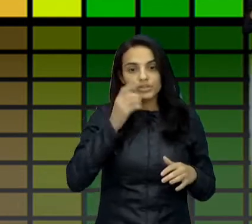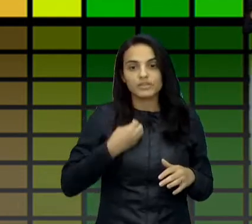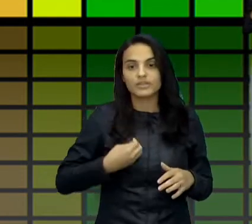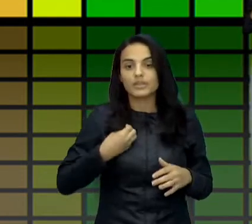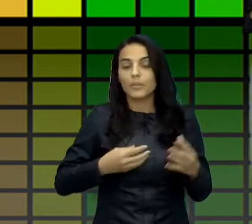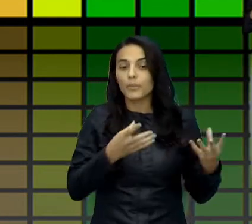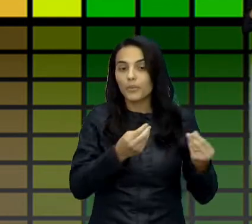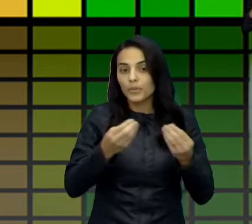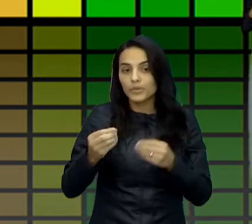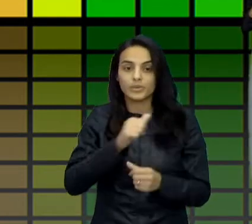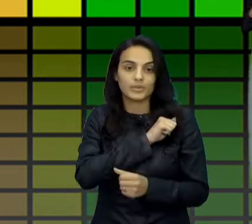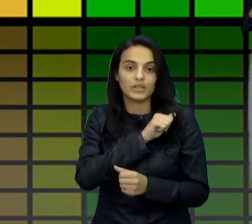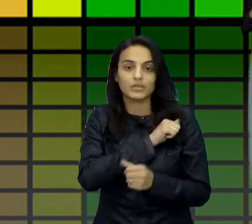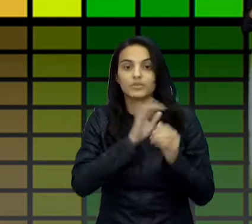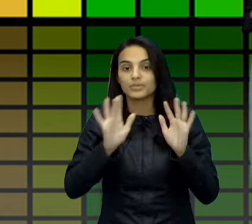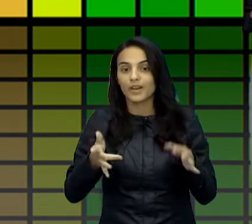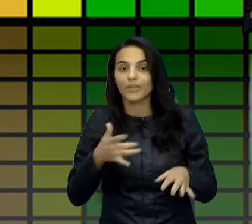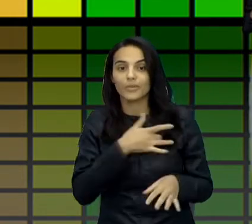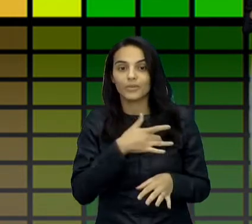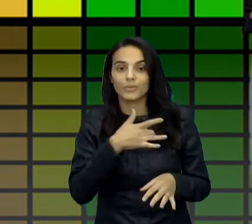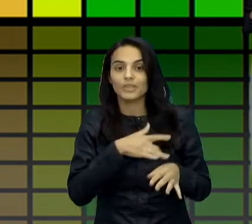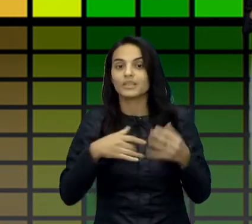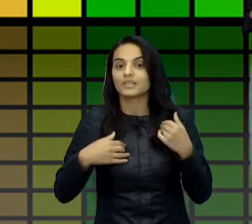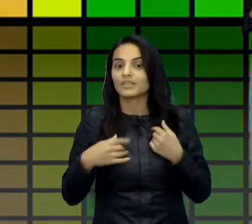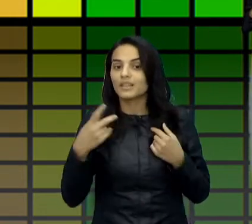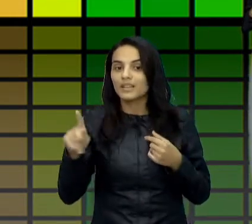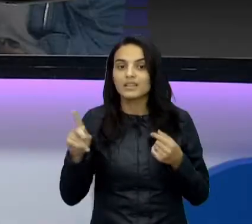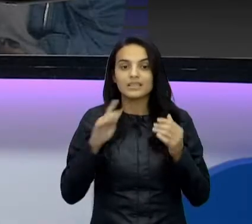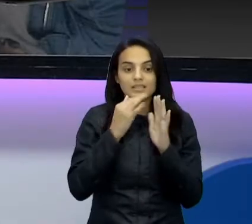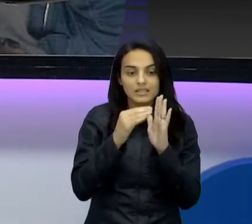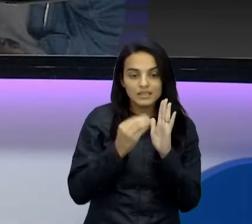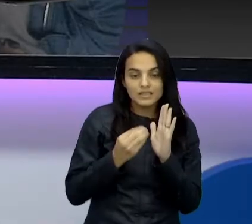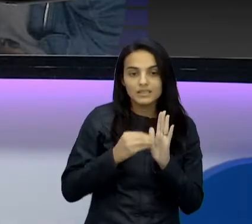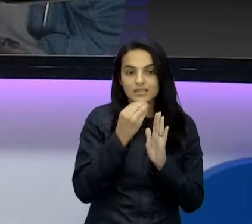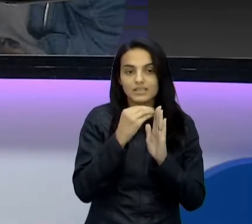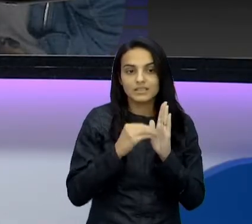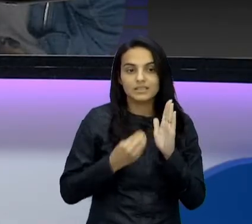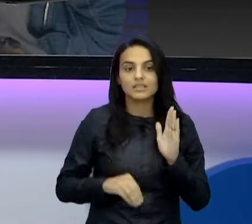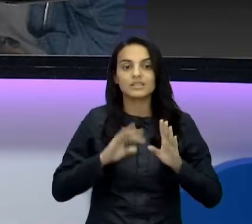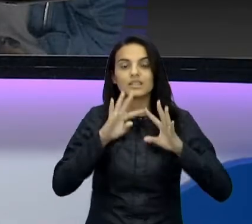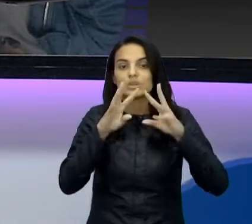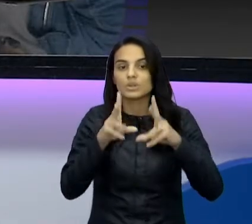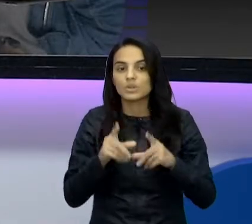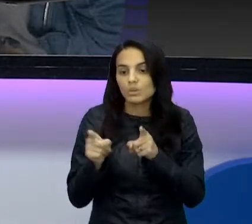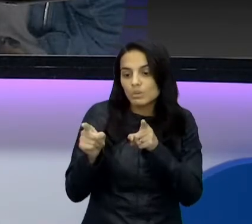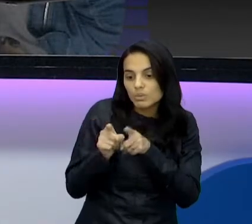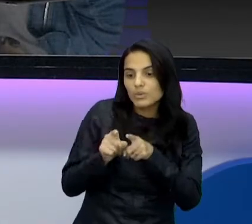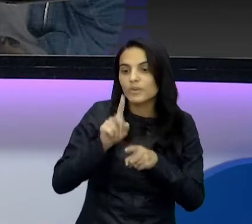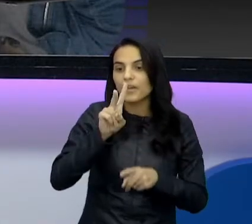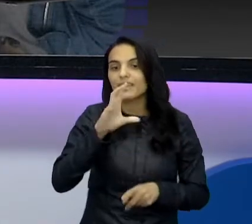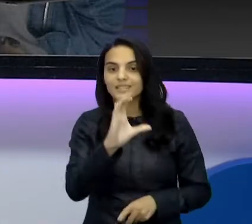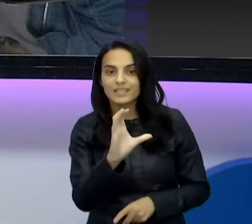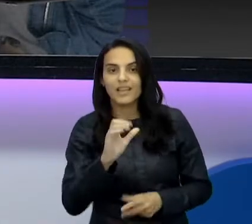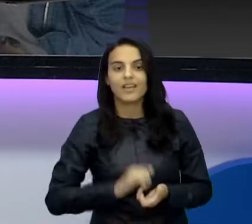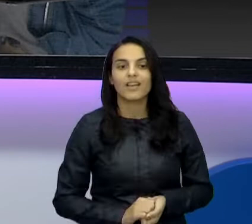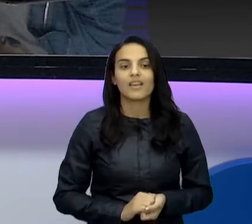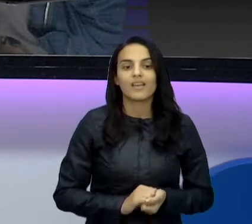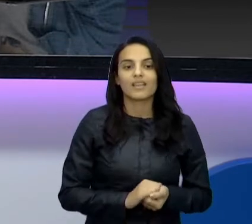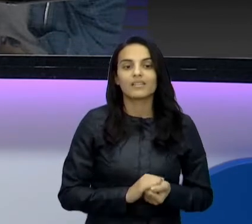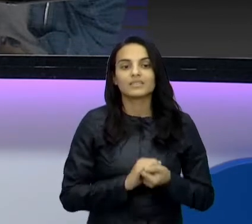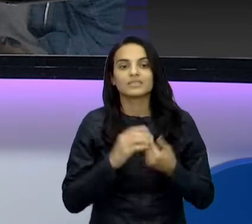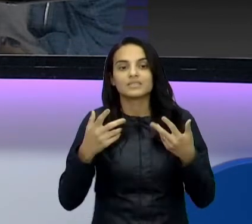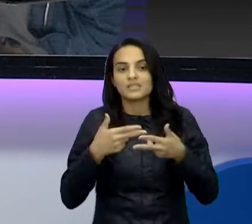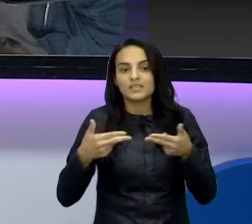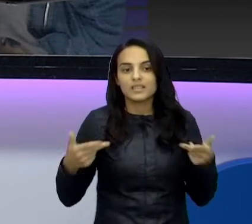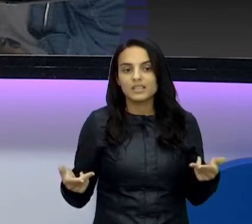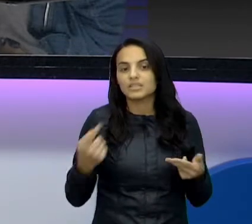naquele momento estavam já com medo, falaram assim, nossa, eles vão escrever tudo abreviado, tudo vai ser VC, colocar ali com o tio, o não, com muitos os, daquela